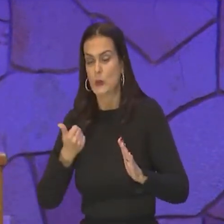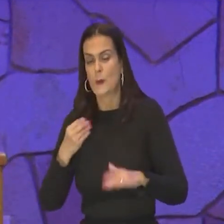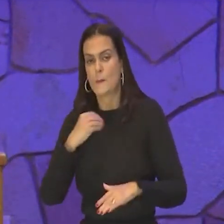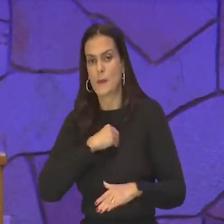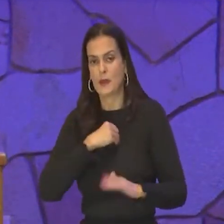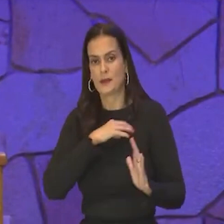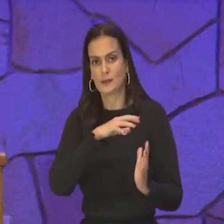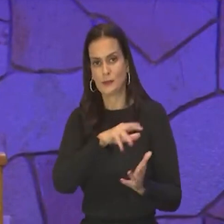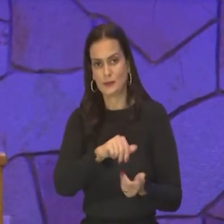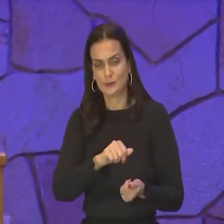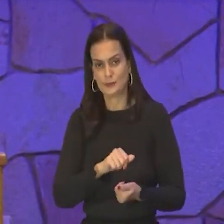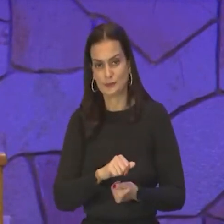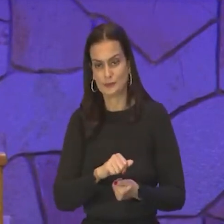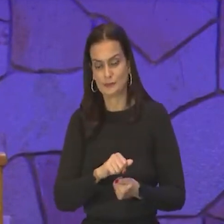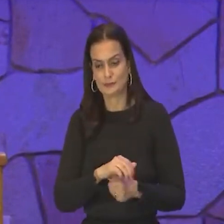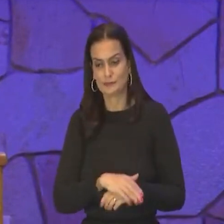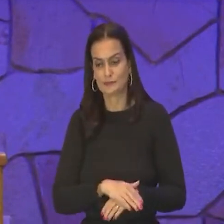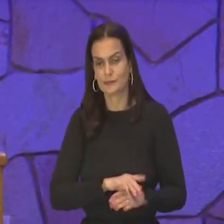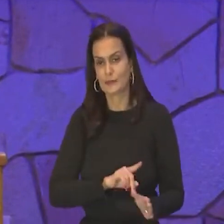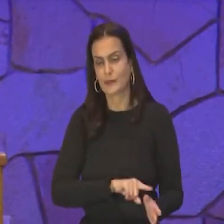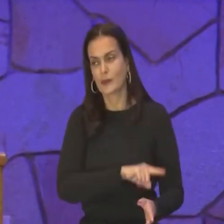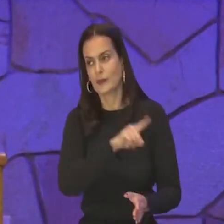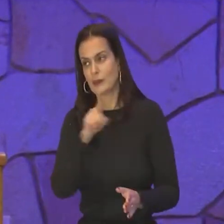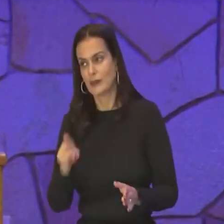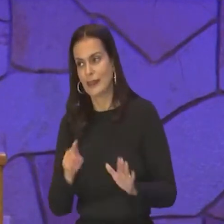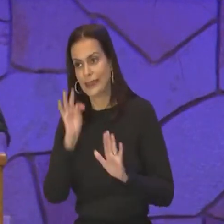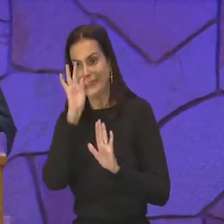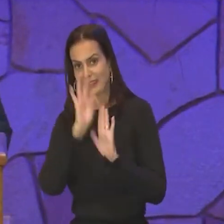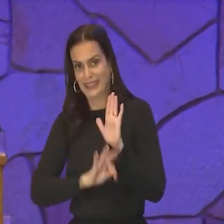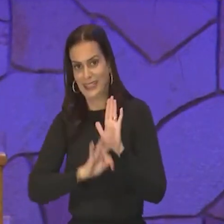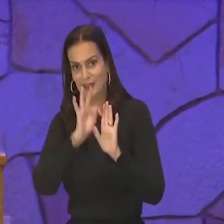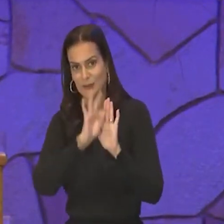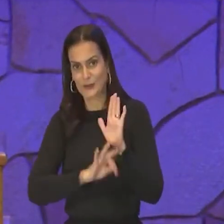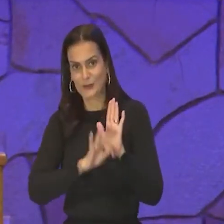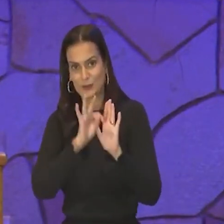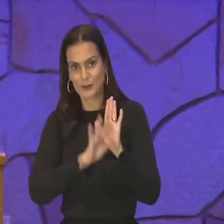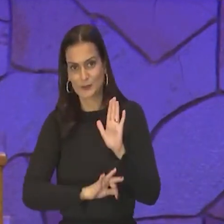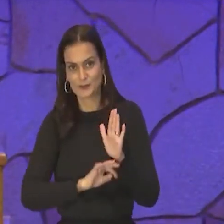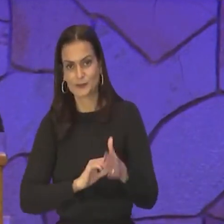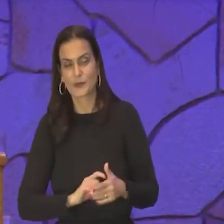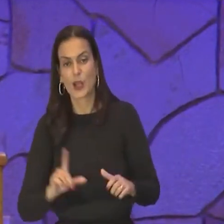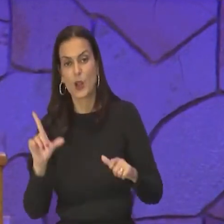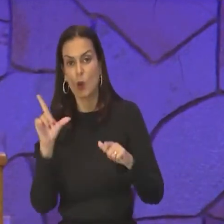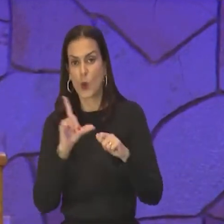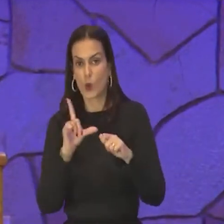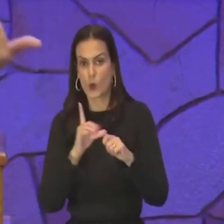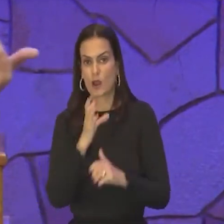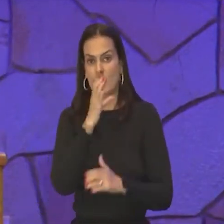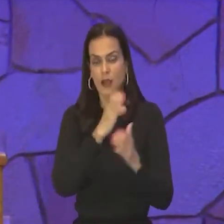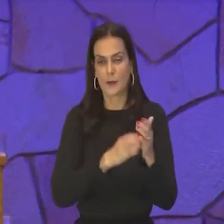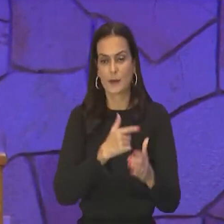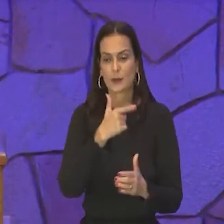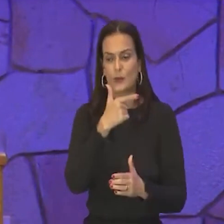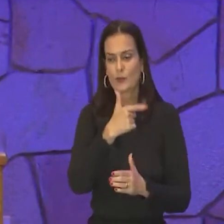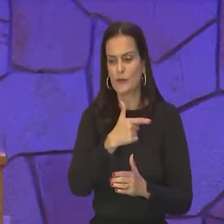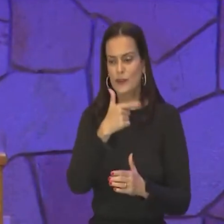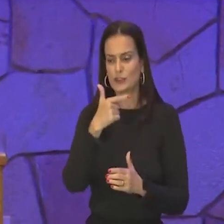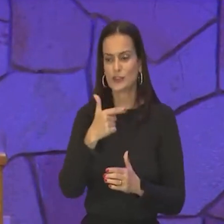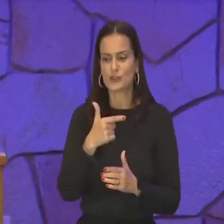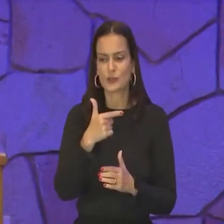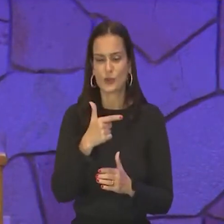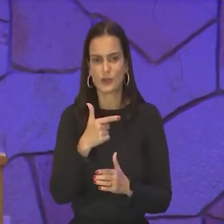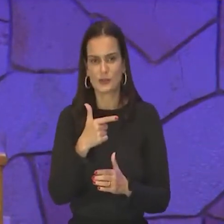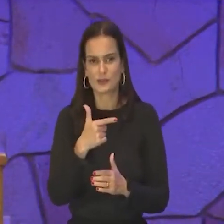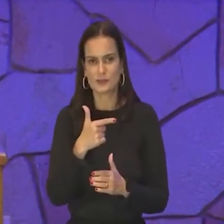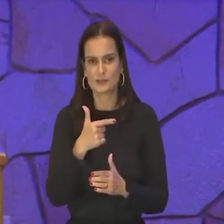mundo. Vá para o texto de Lucas, no capítulo 22, volte lá,